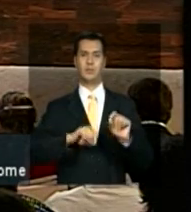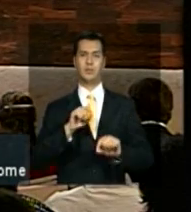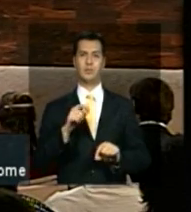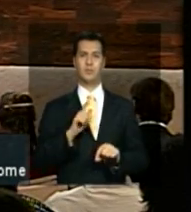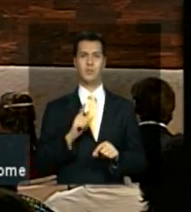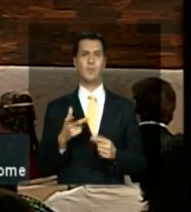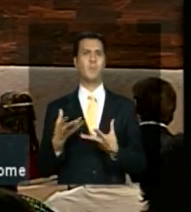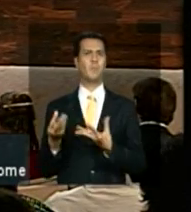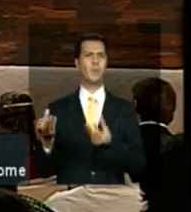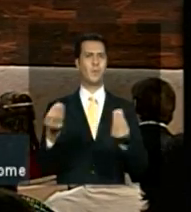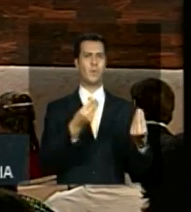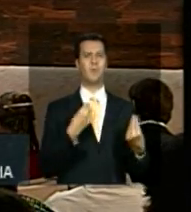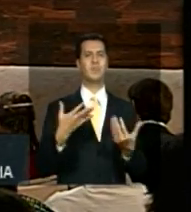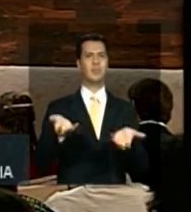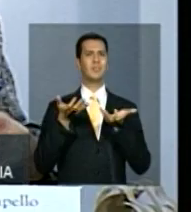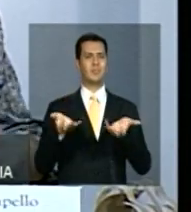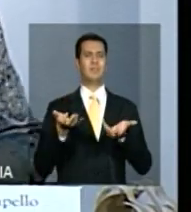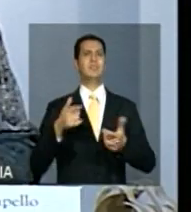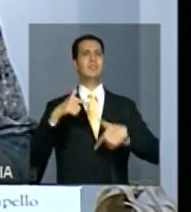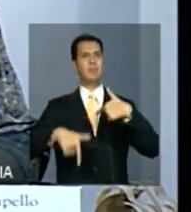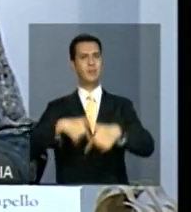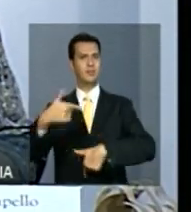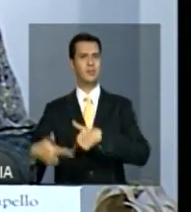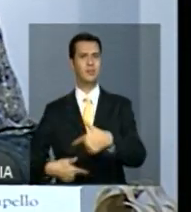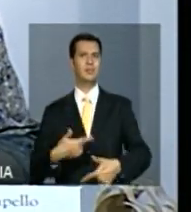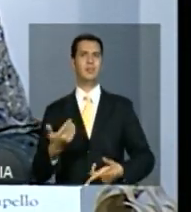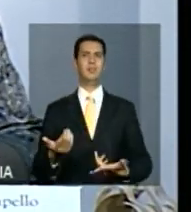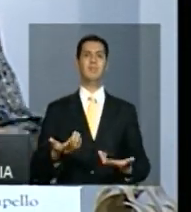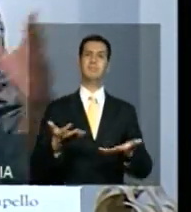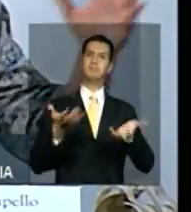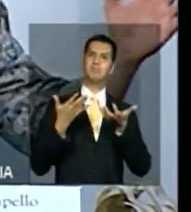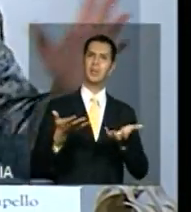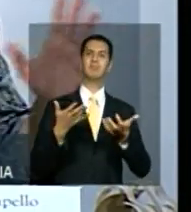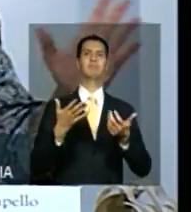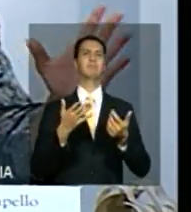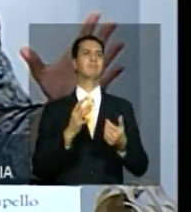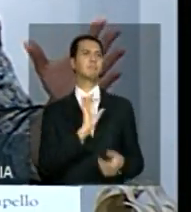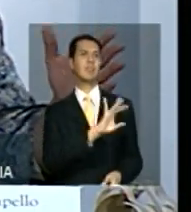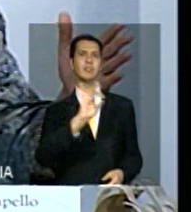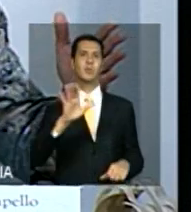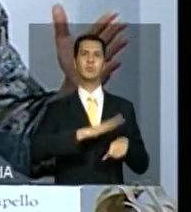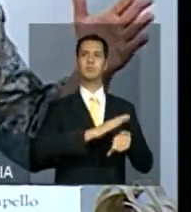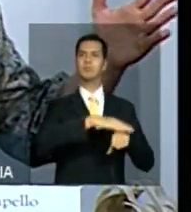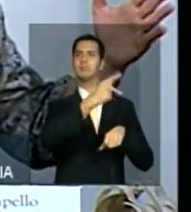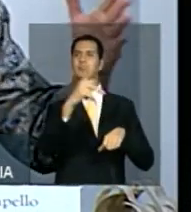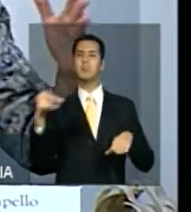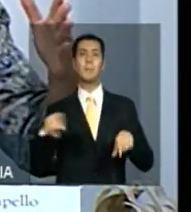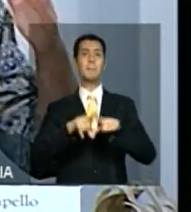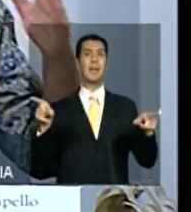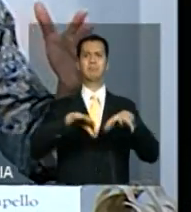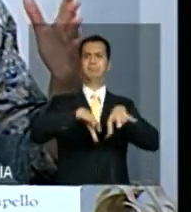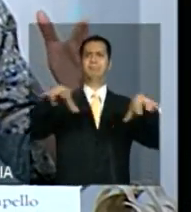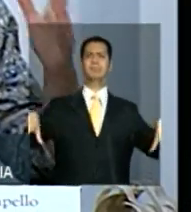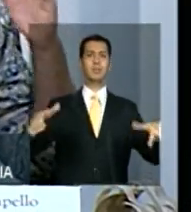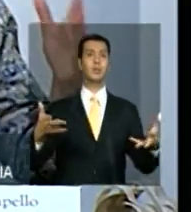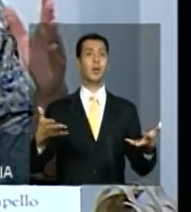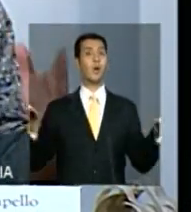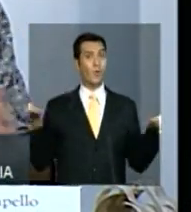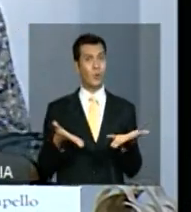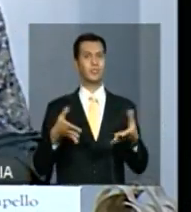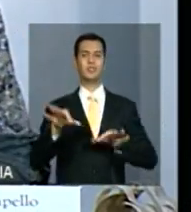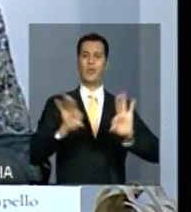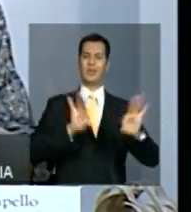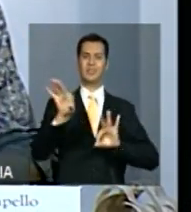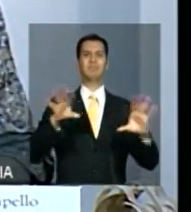todos querendo cumprir seu dever público cada um atuava para um lado agora nós conseguimos organizar e ter